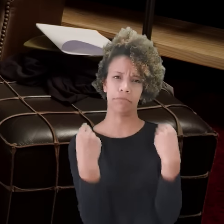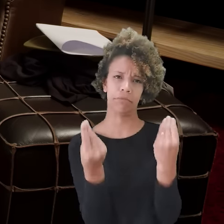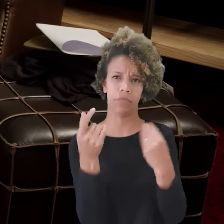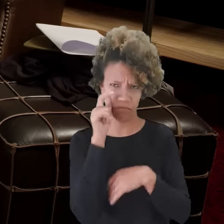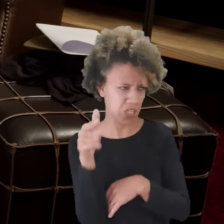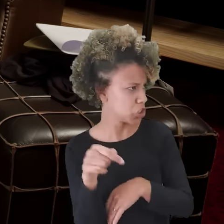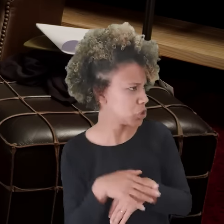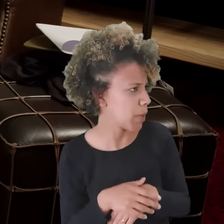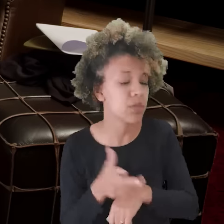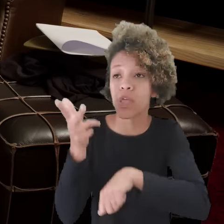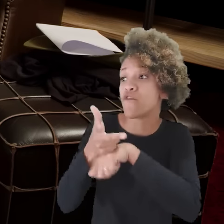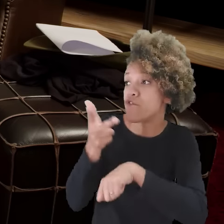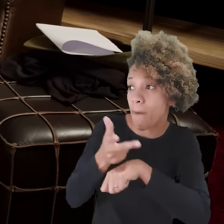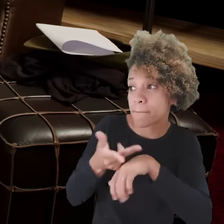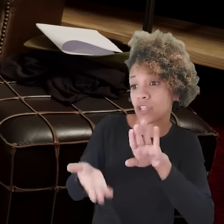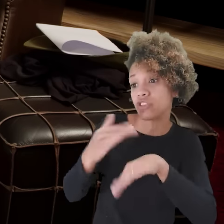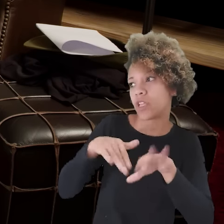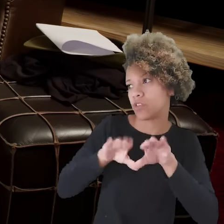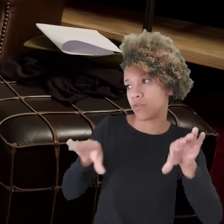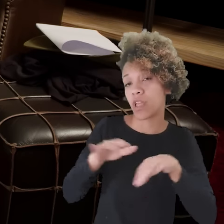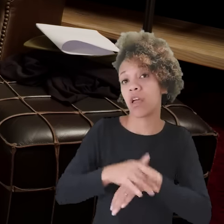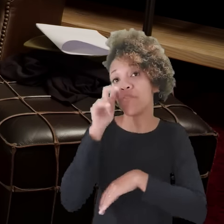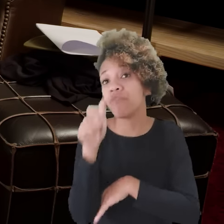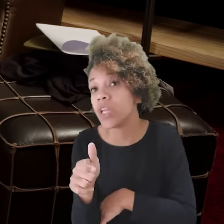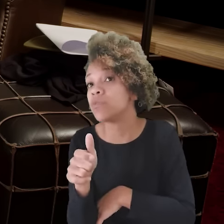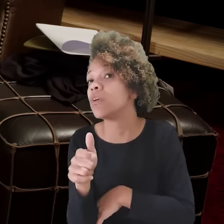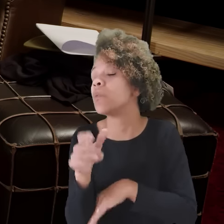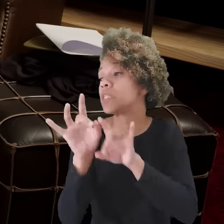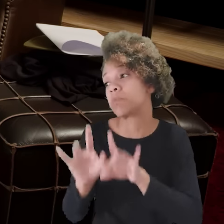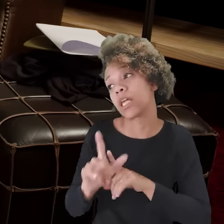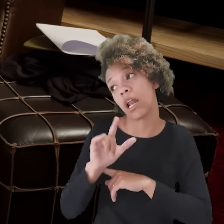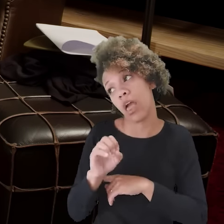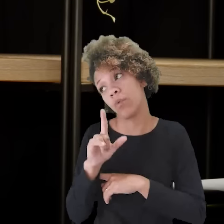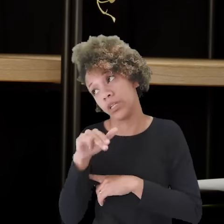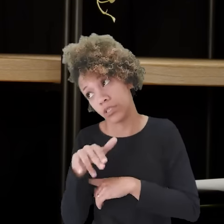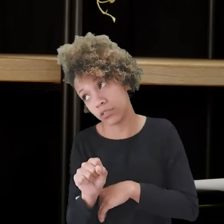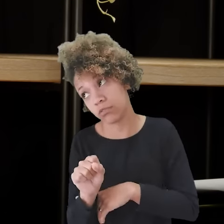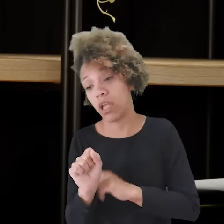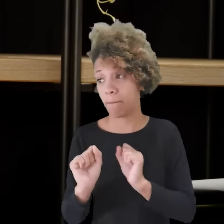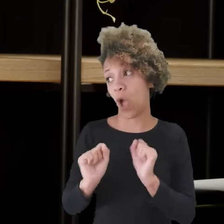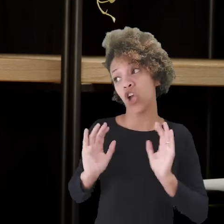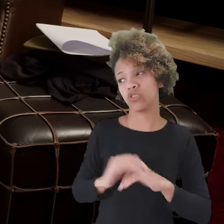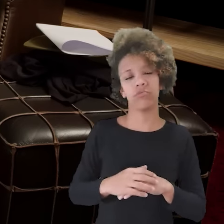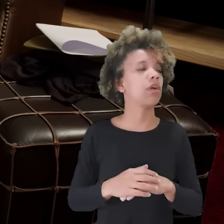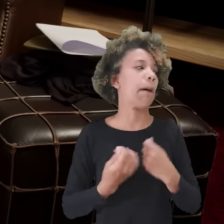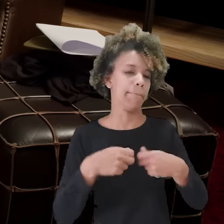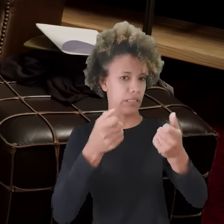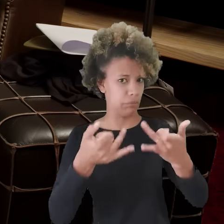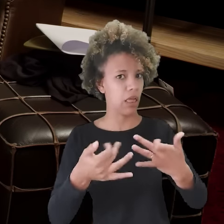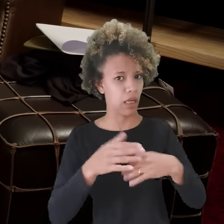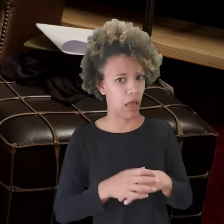é um absurdo a gente vai assistir esse mesmo e aí filmava eles de trás do sofá vendo o especial do meu Lins num filme E aí pode né